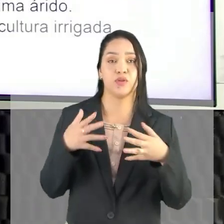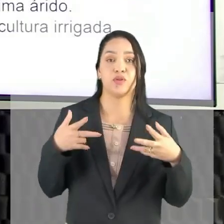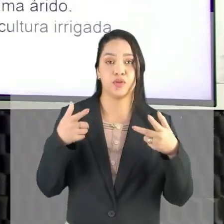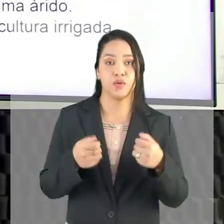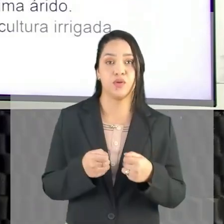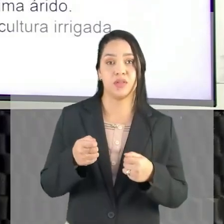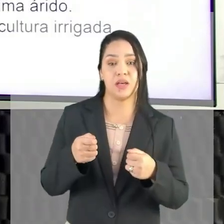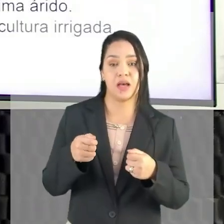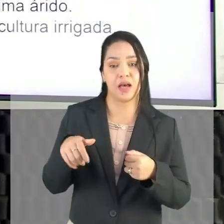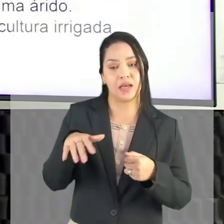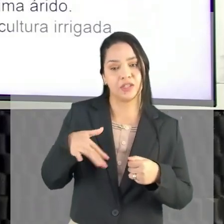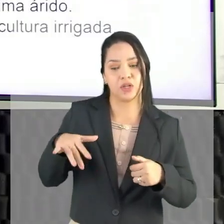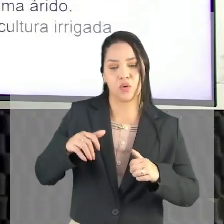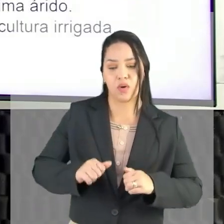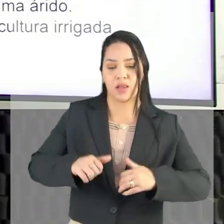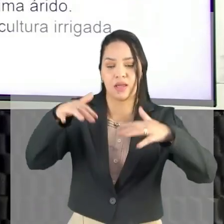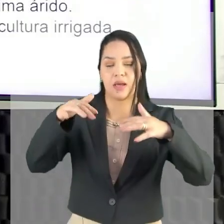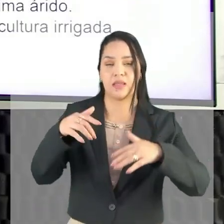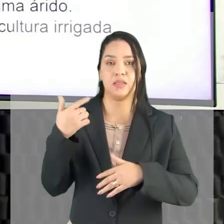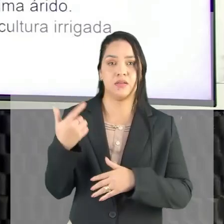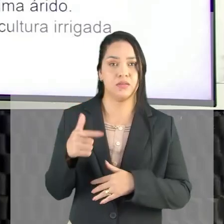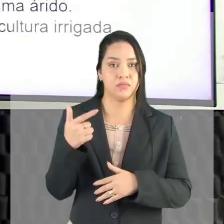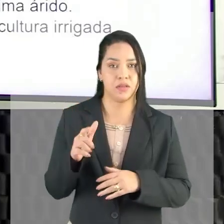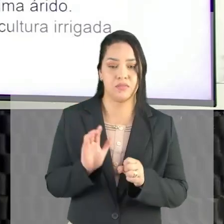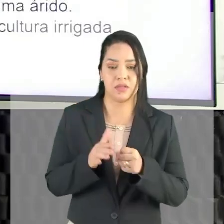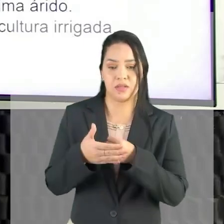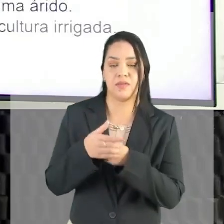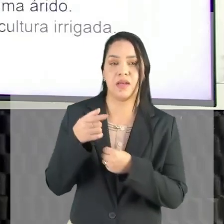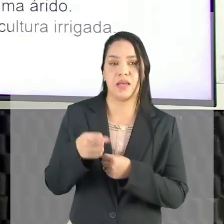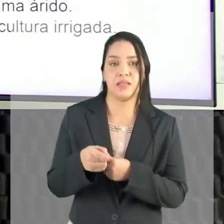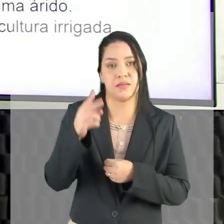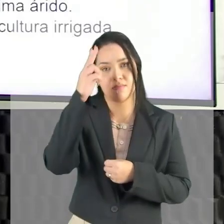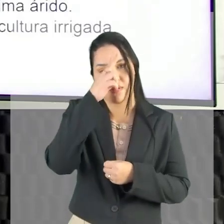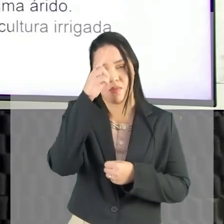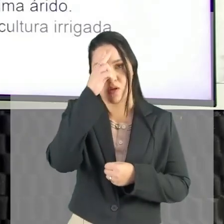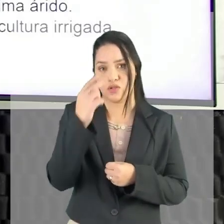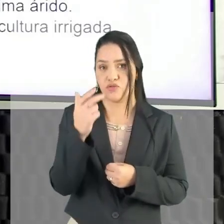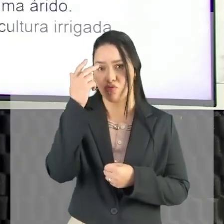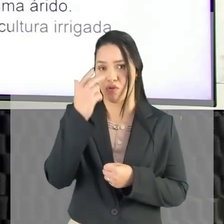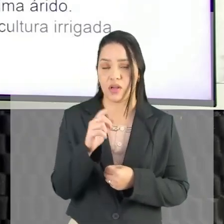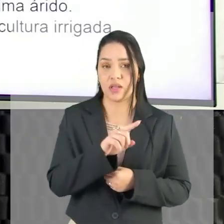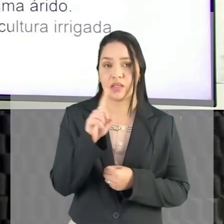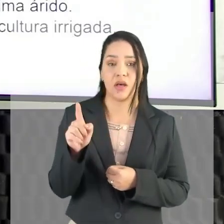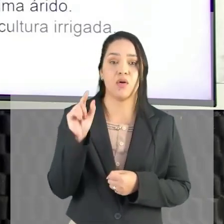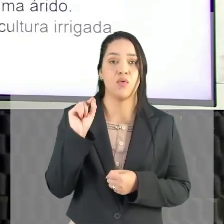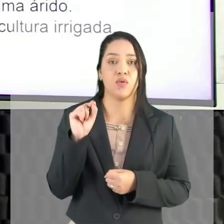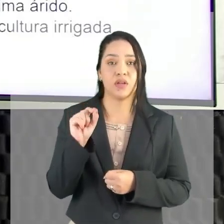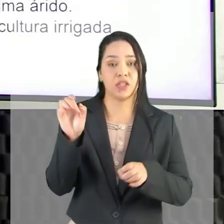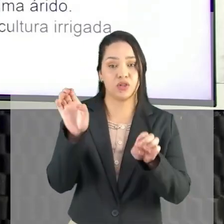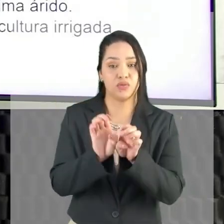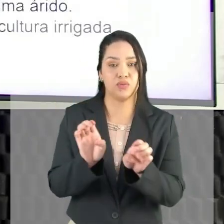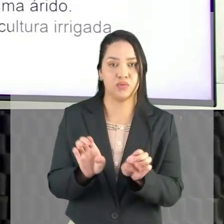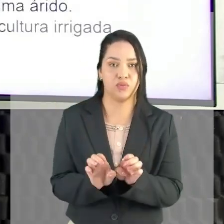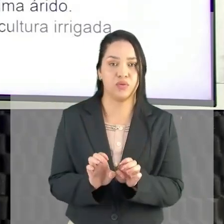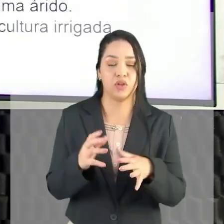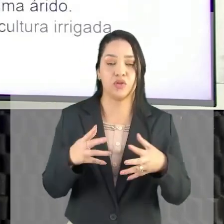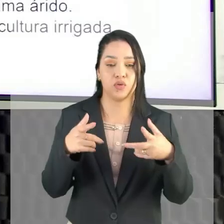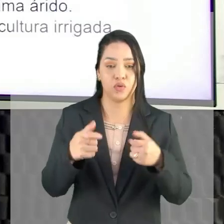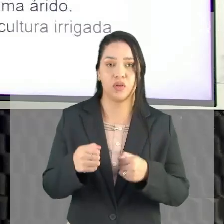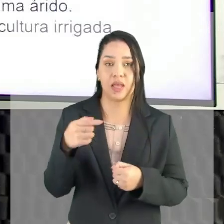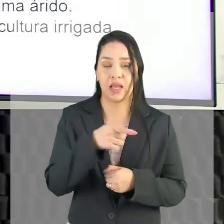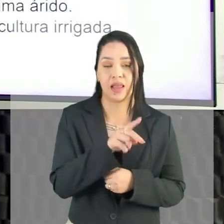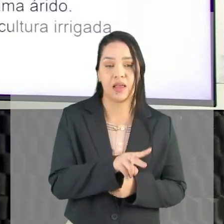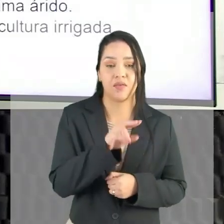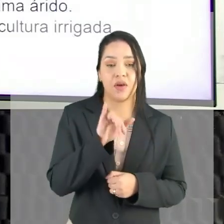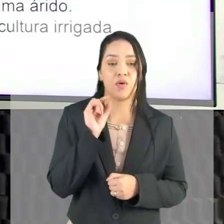toda a região será alagada. Então, não vou preservar essa memória histórica. não do ponto de vista da estrutura física. Toda ela